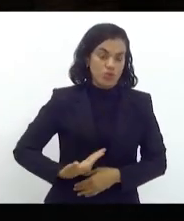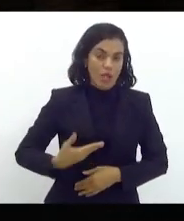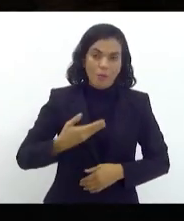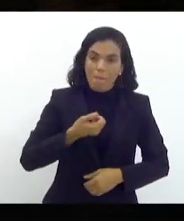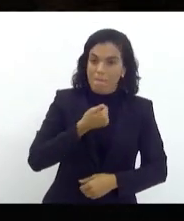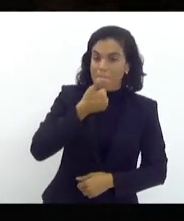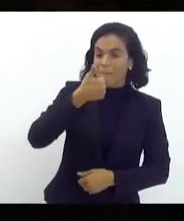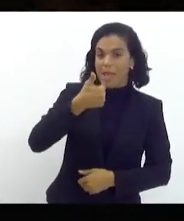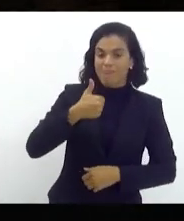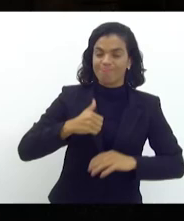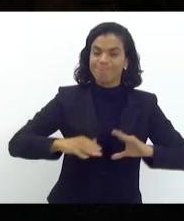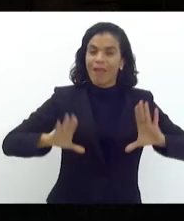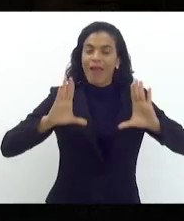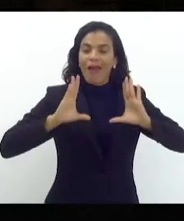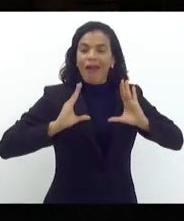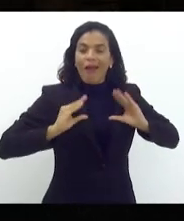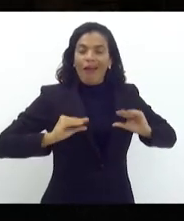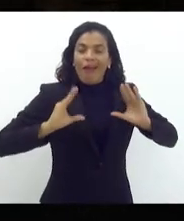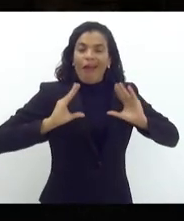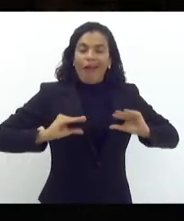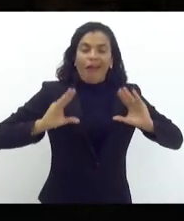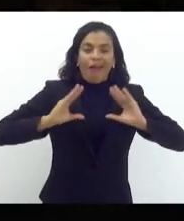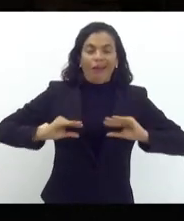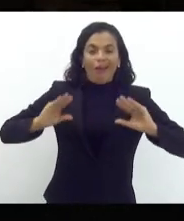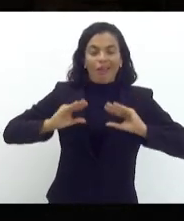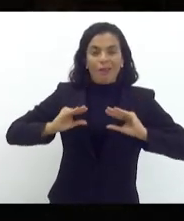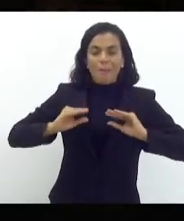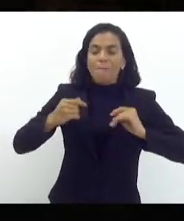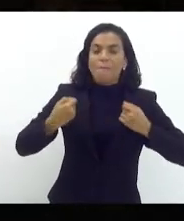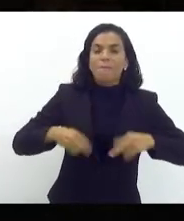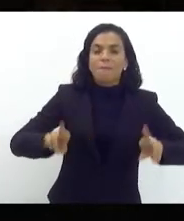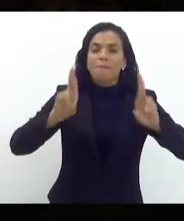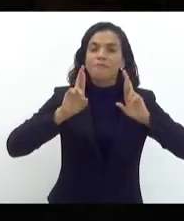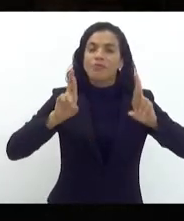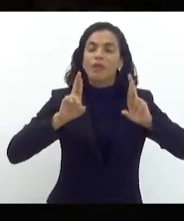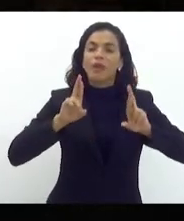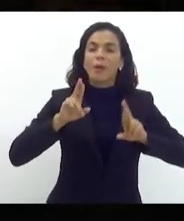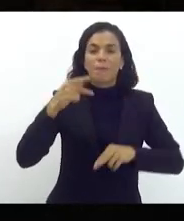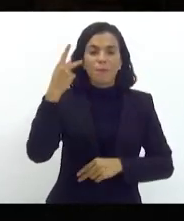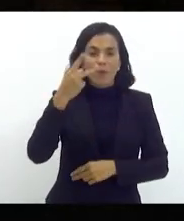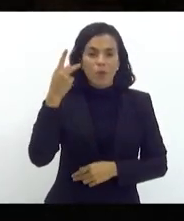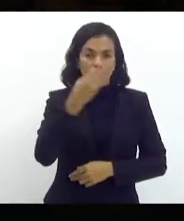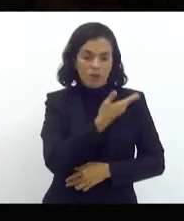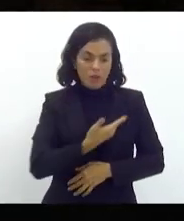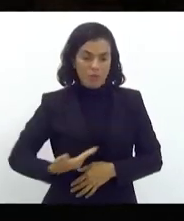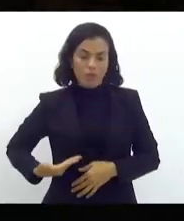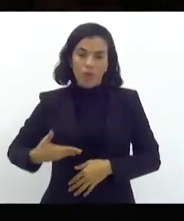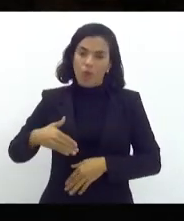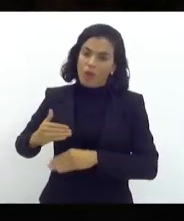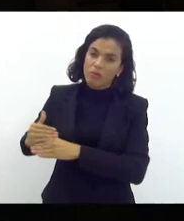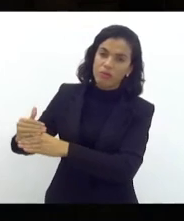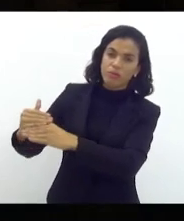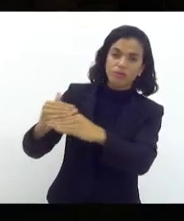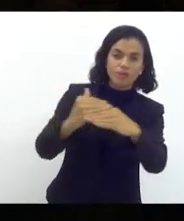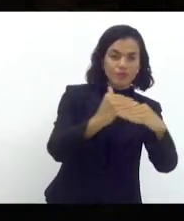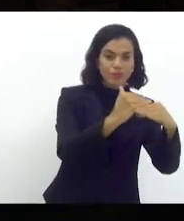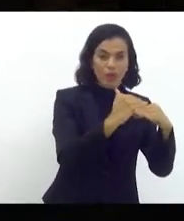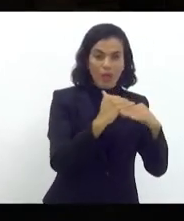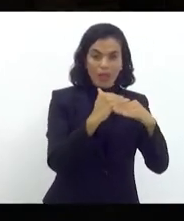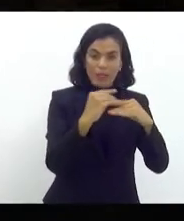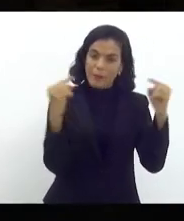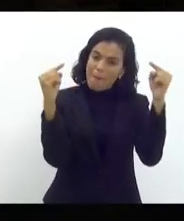social a gente desejas políticas públicas universais e